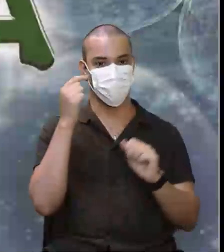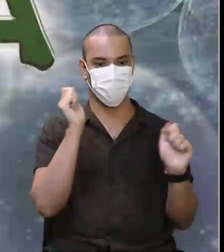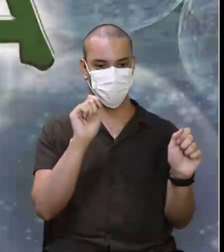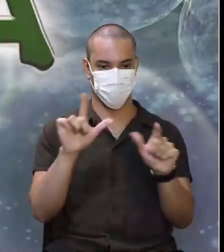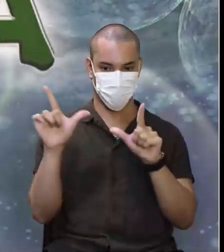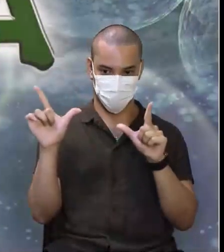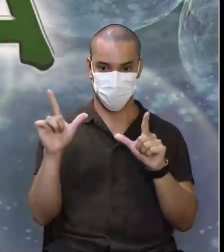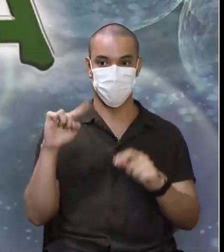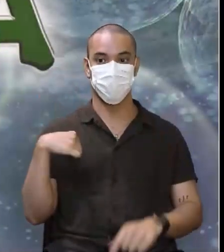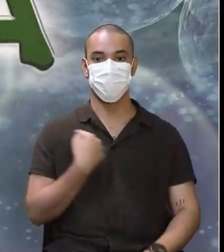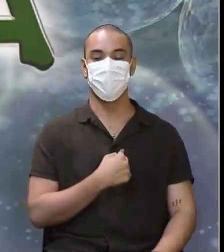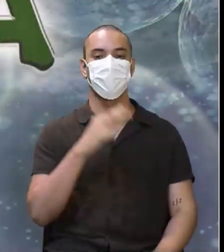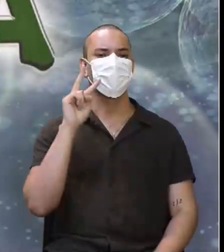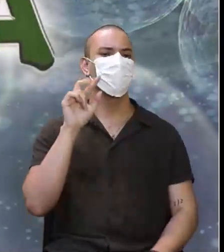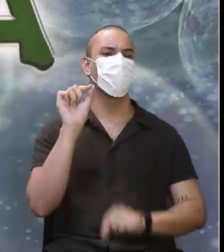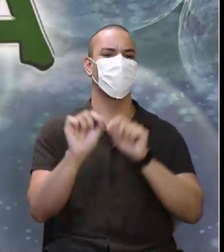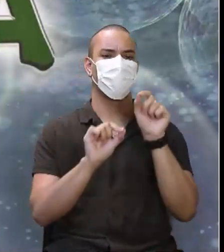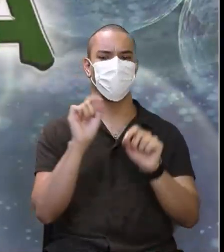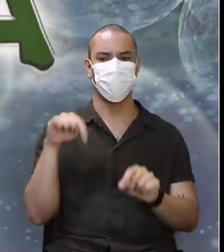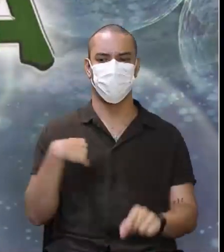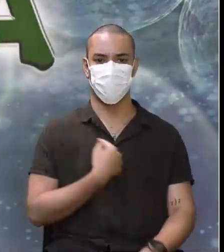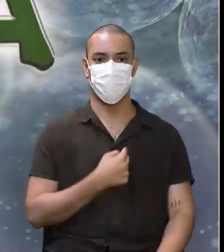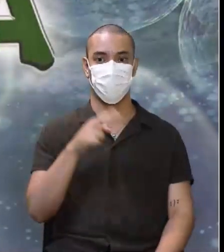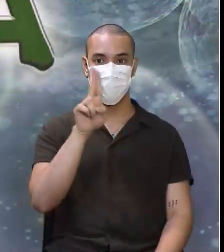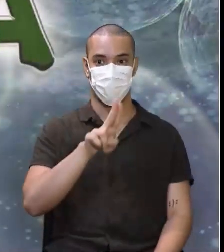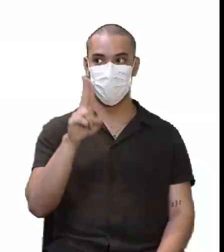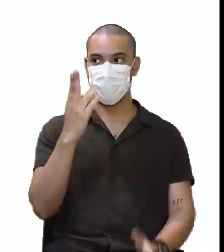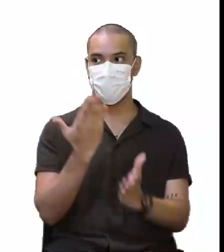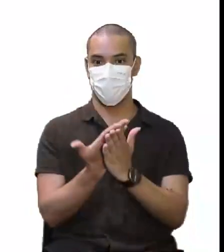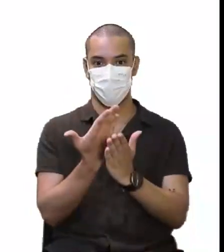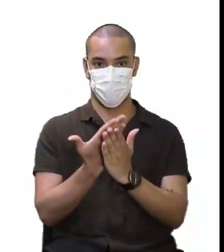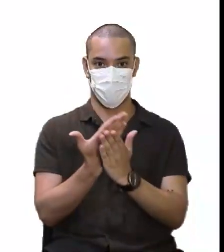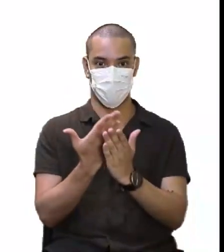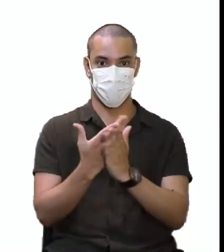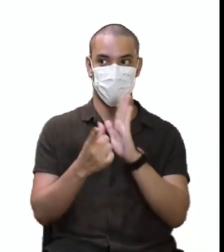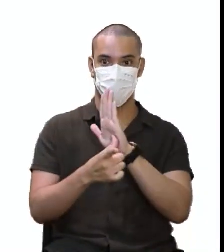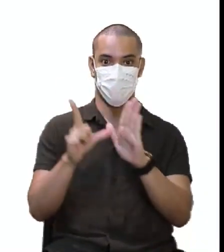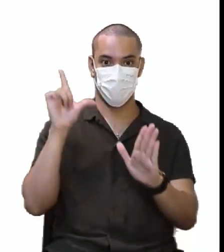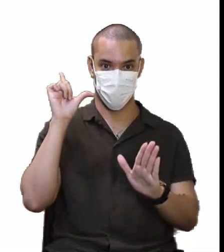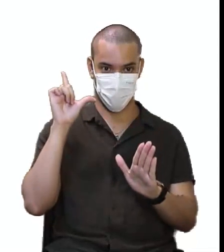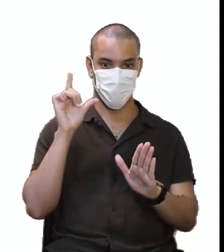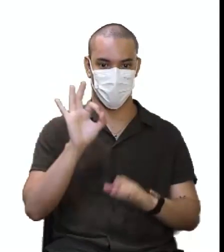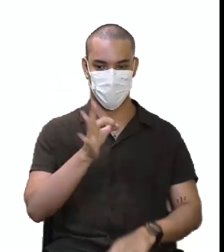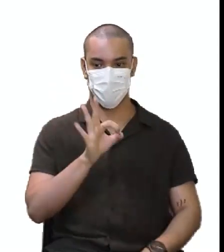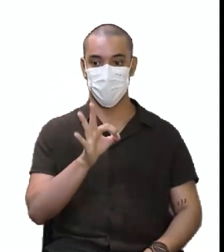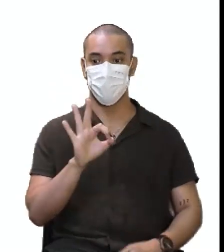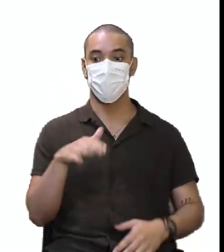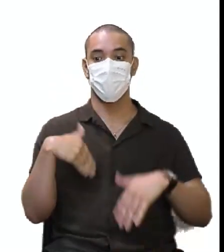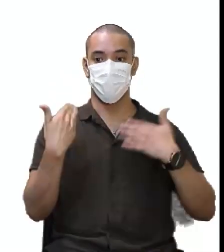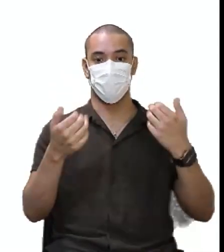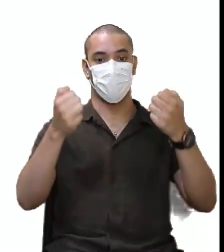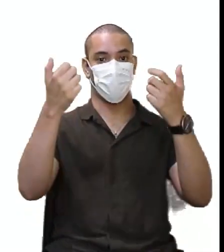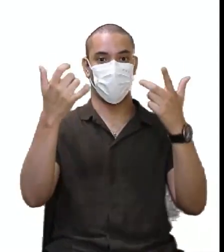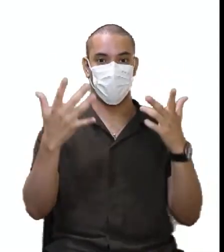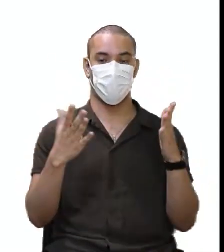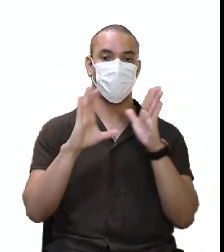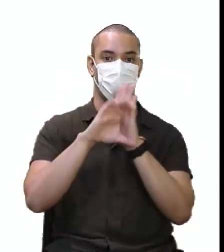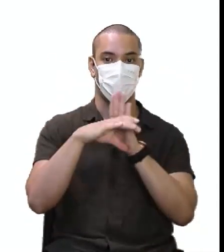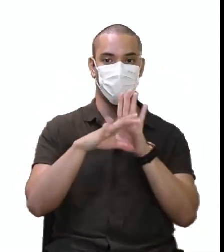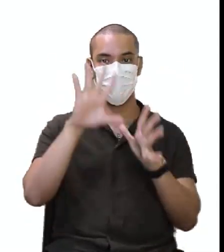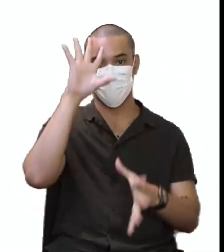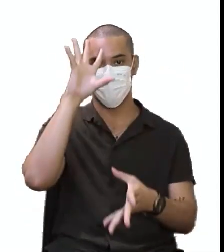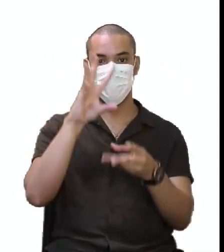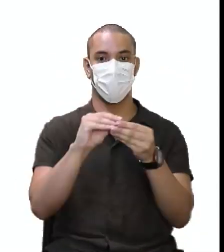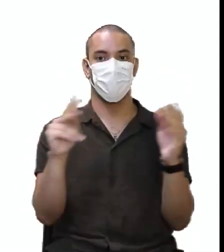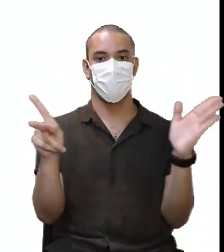tela para a gente ver o que nós trabalhamos na aula anterior, né? Então, a gente falou sobre os conceitos